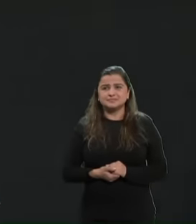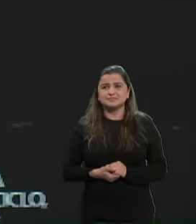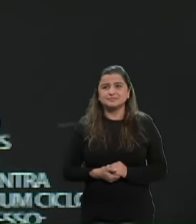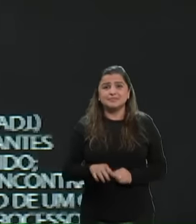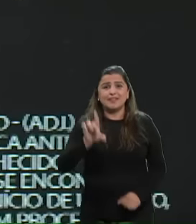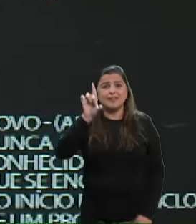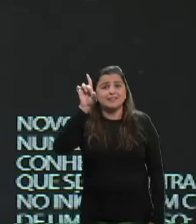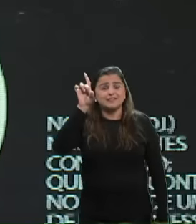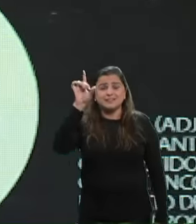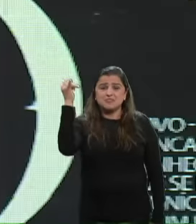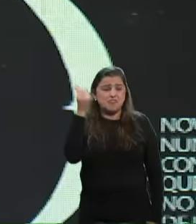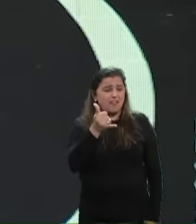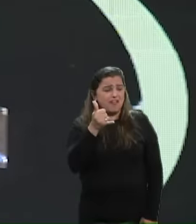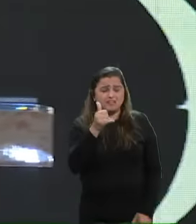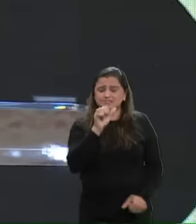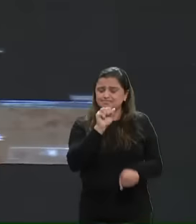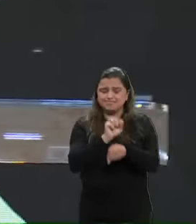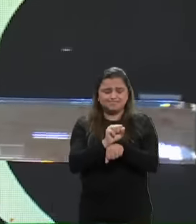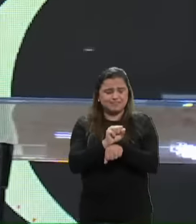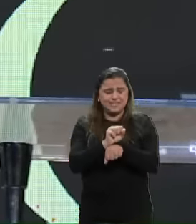Deus não fala,